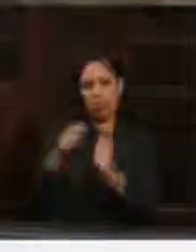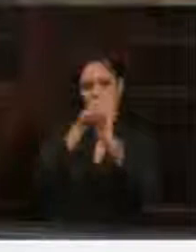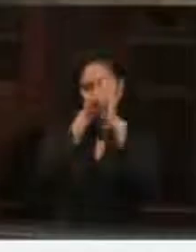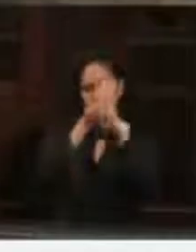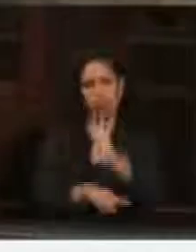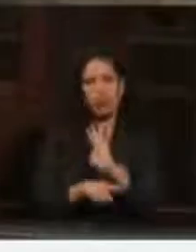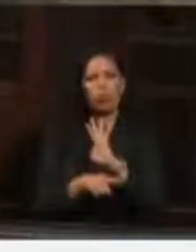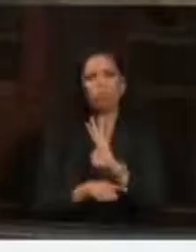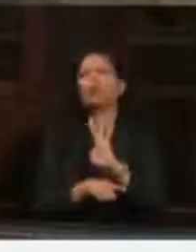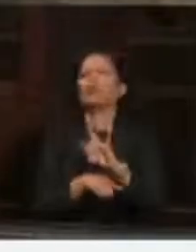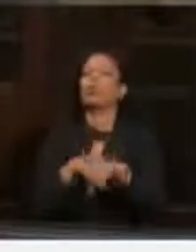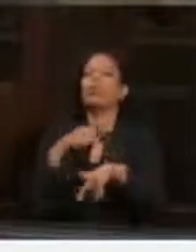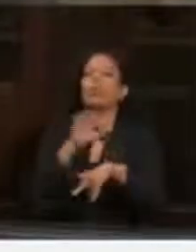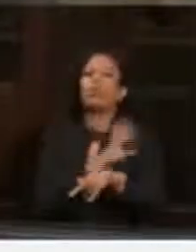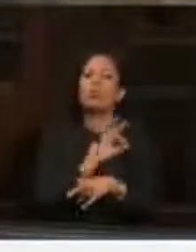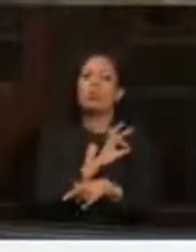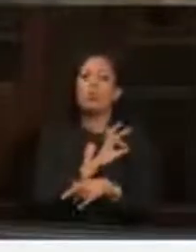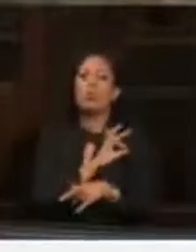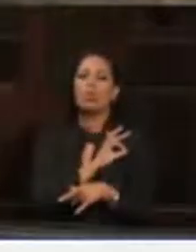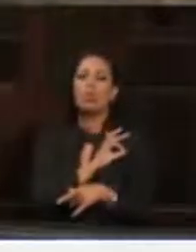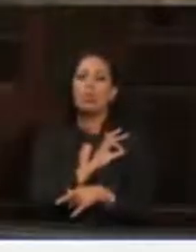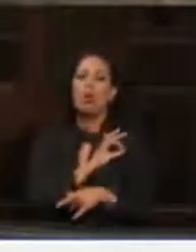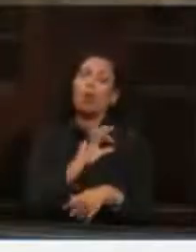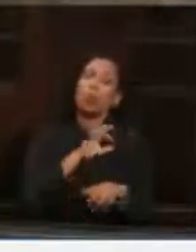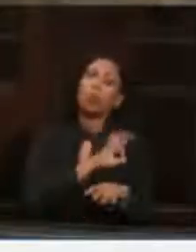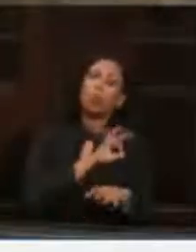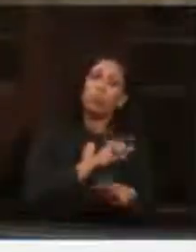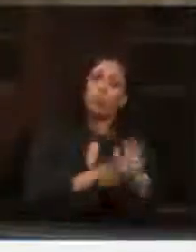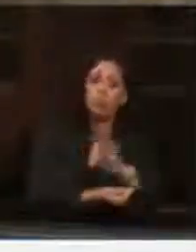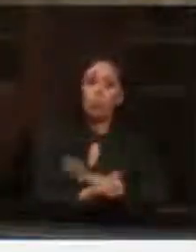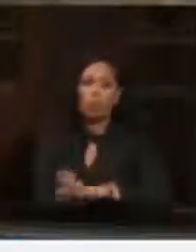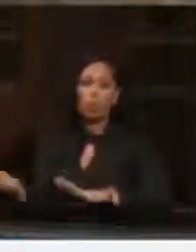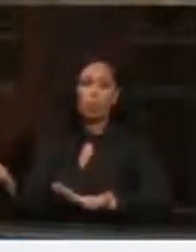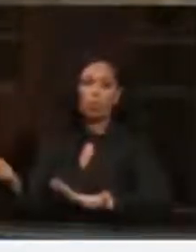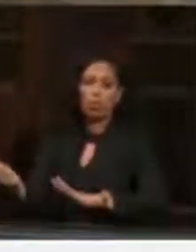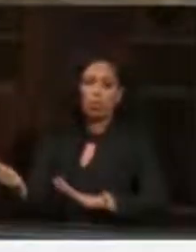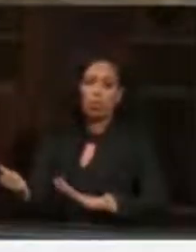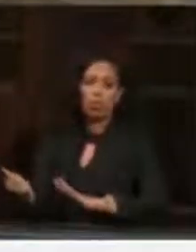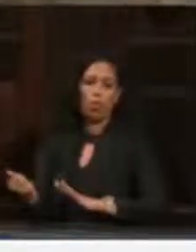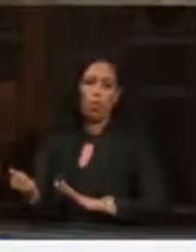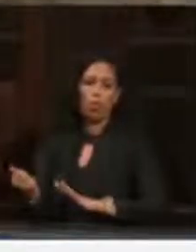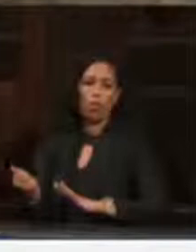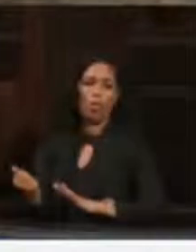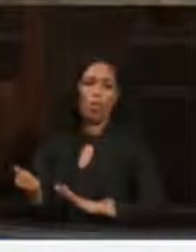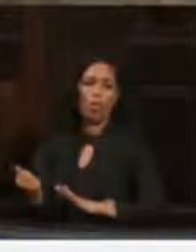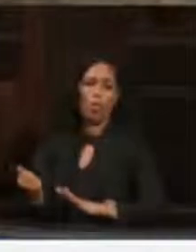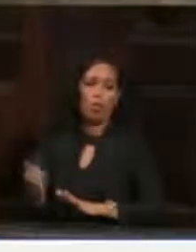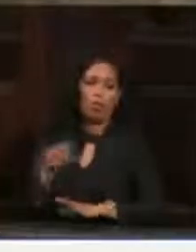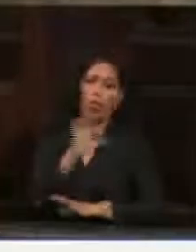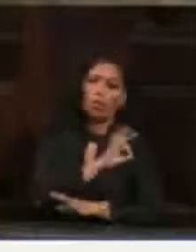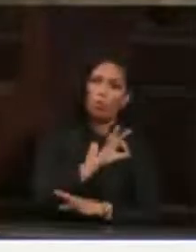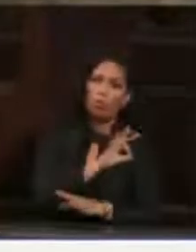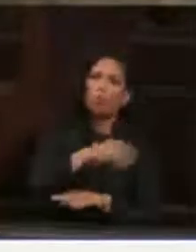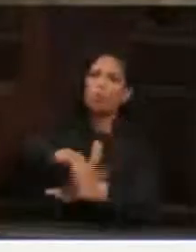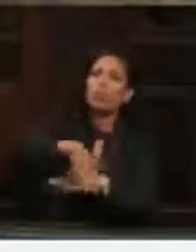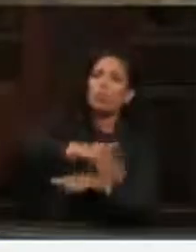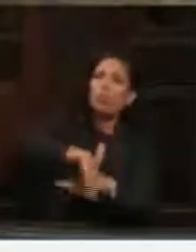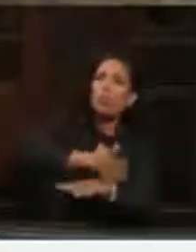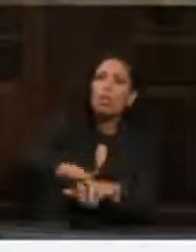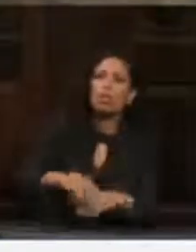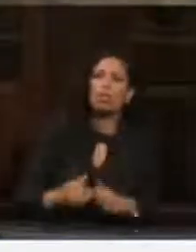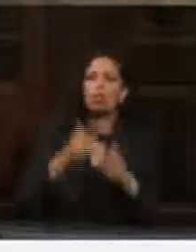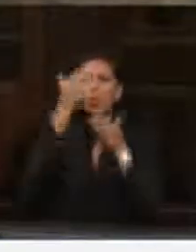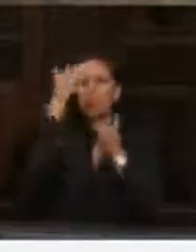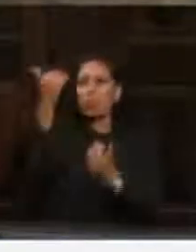Diminui o efetivo, não adianta nada, o policiamento sai e aumenta o policiamento na rua.